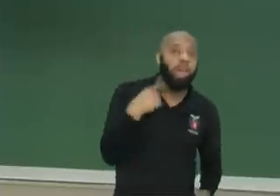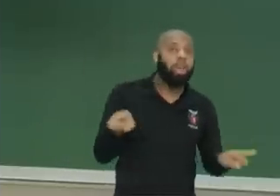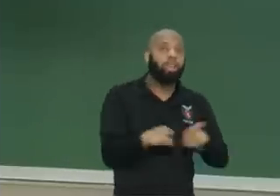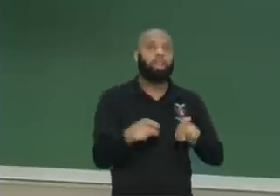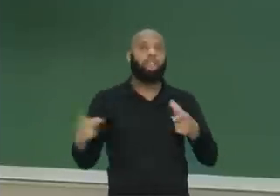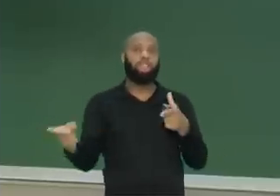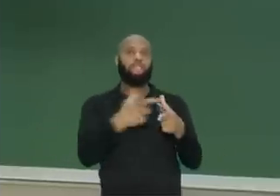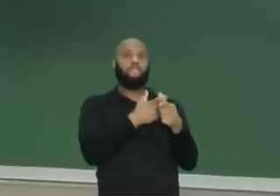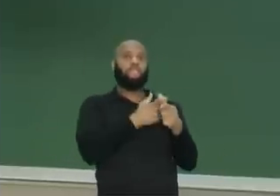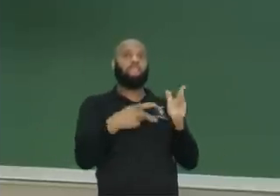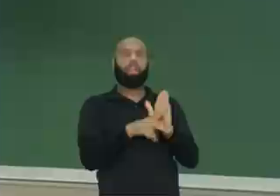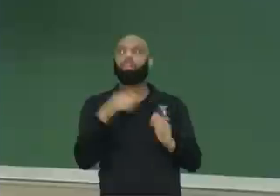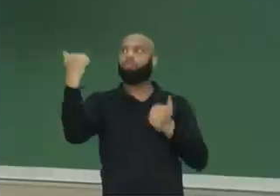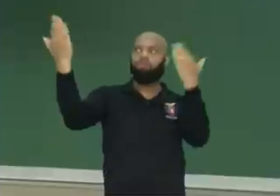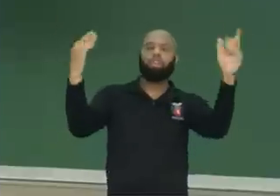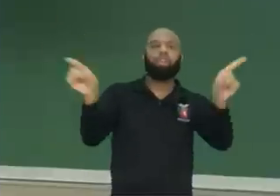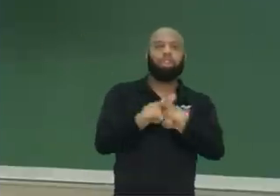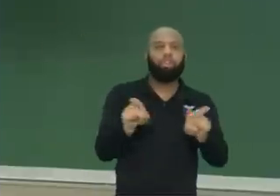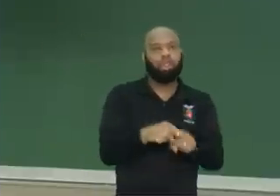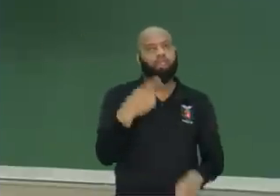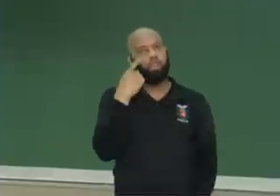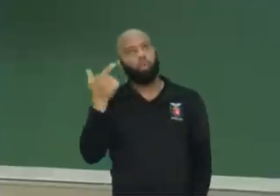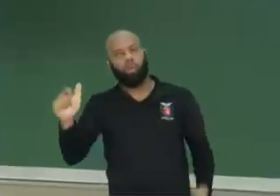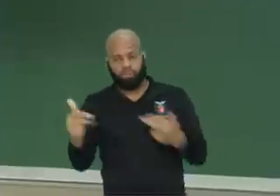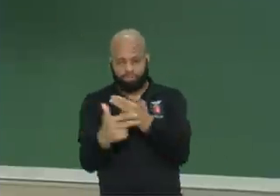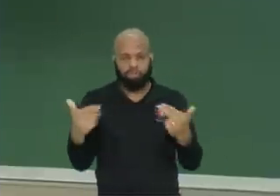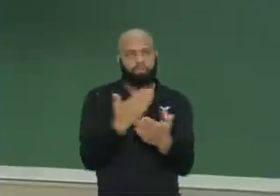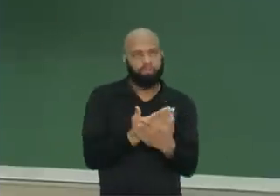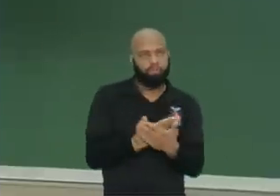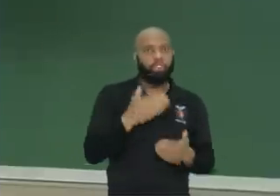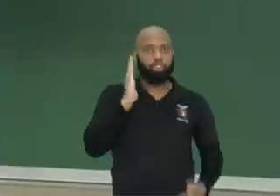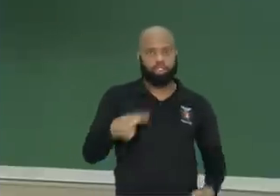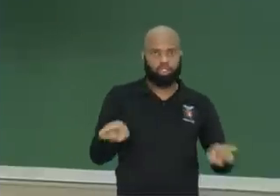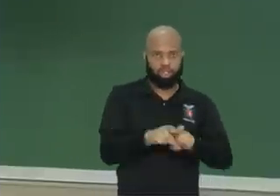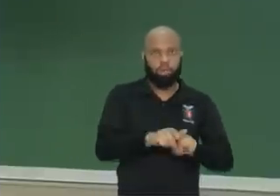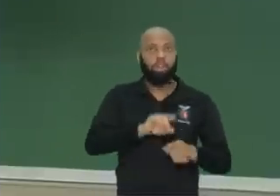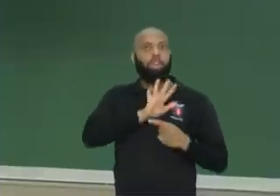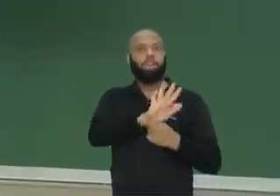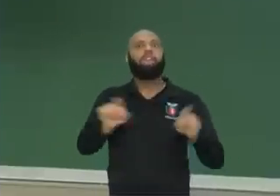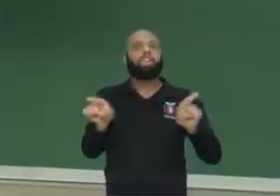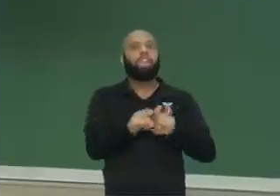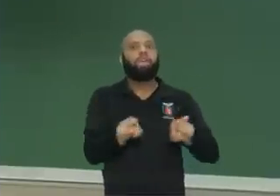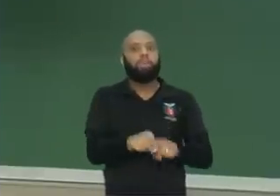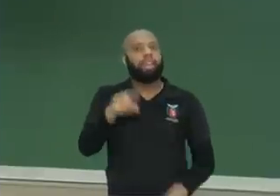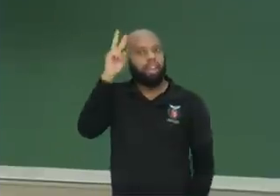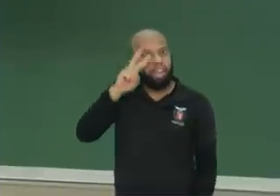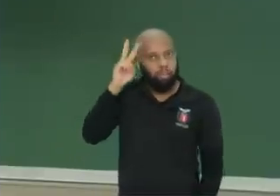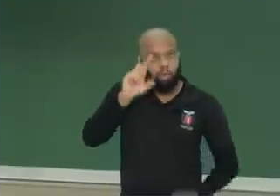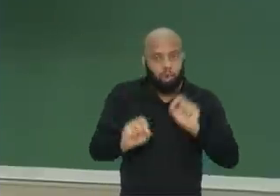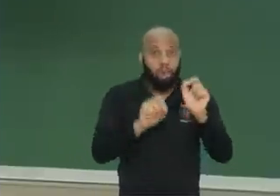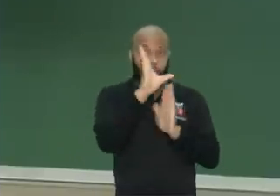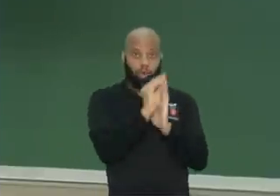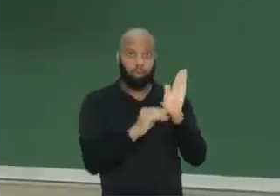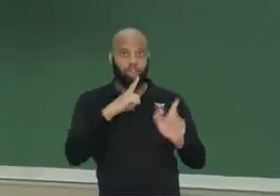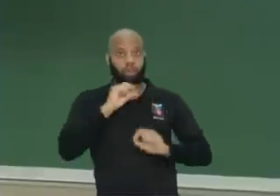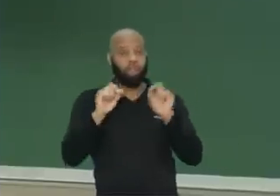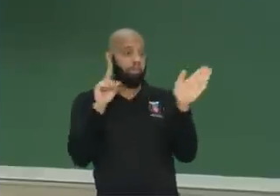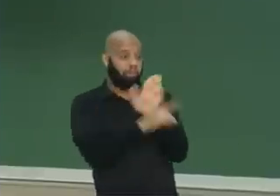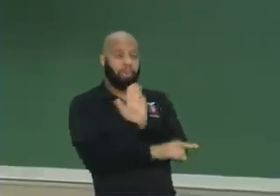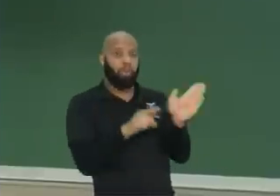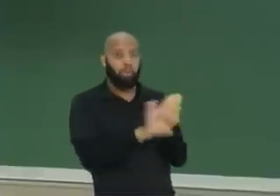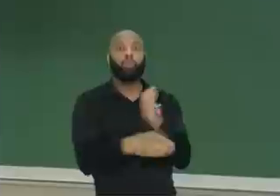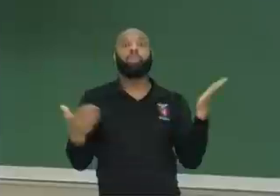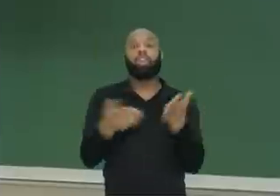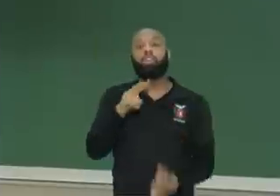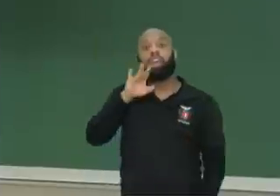externo e uma série de questões que nós vimos nas últimas aulas. Eu trago aqui para a gente relembrar, retomar esses conteúdos, um quiz para